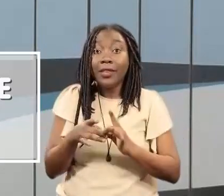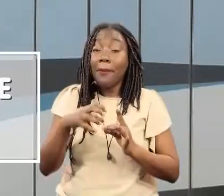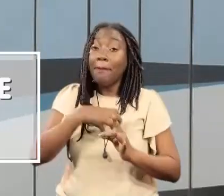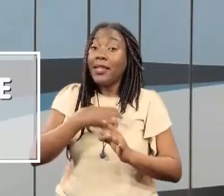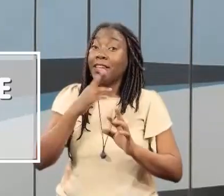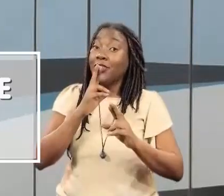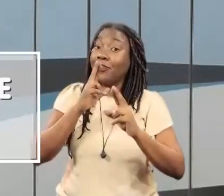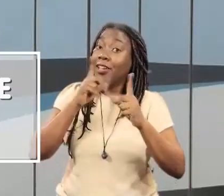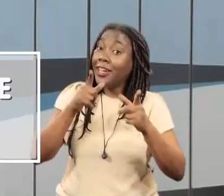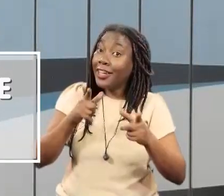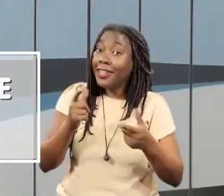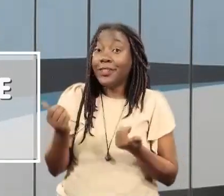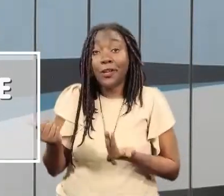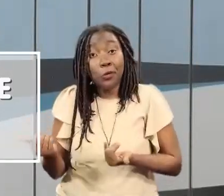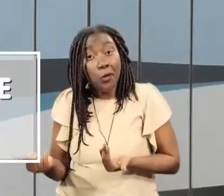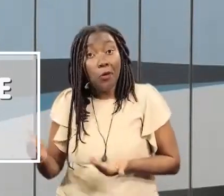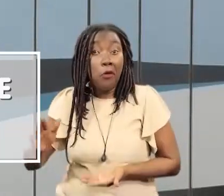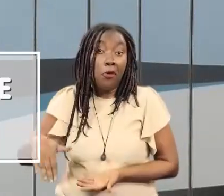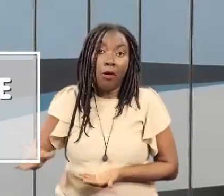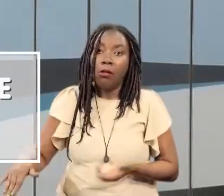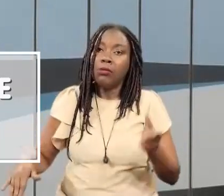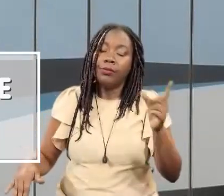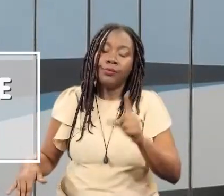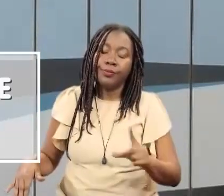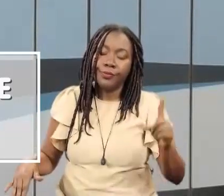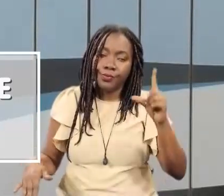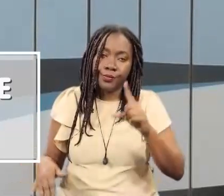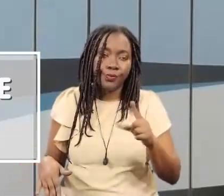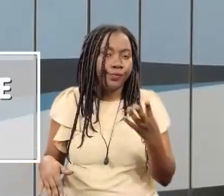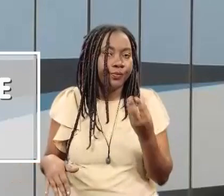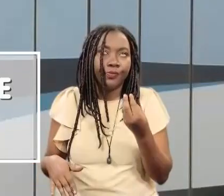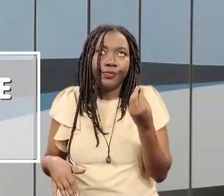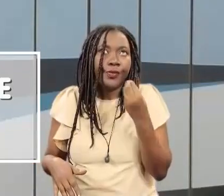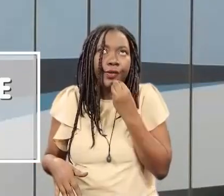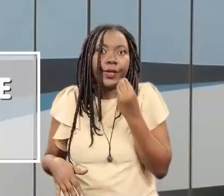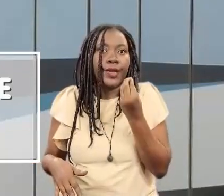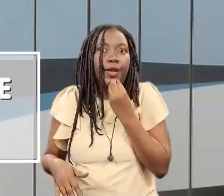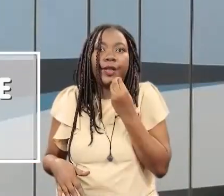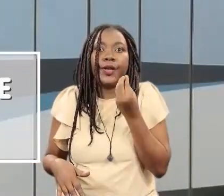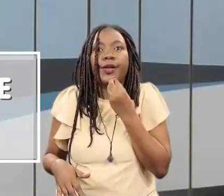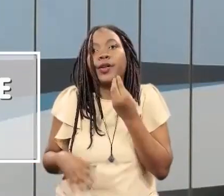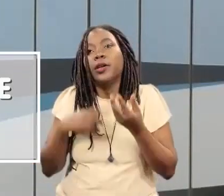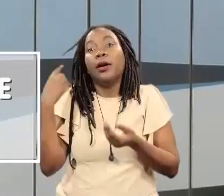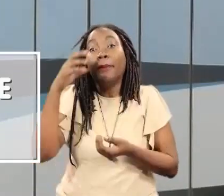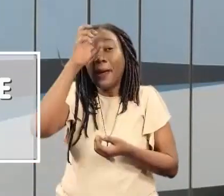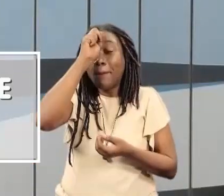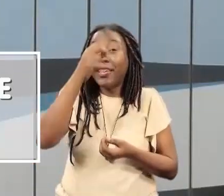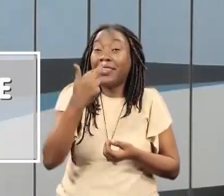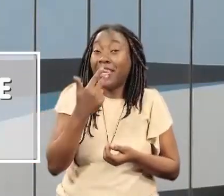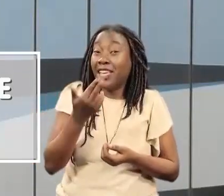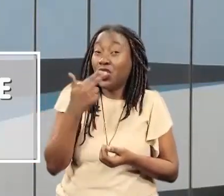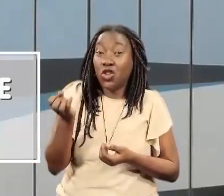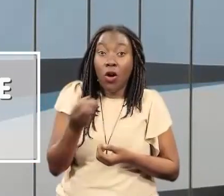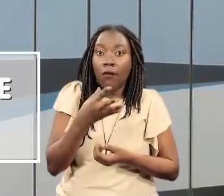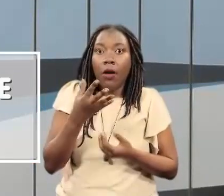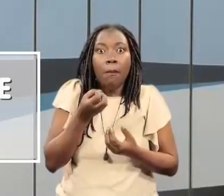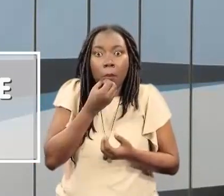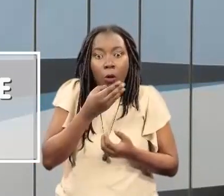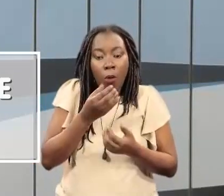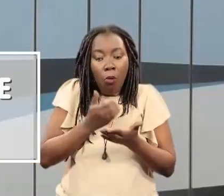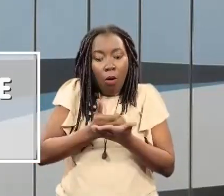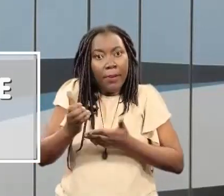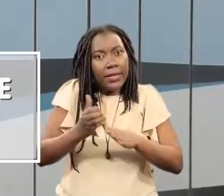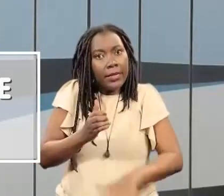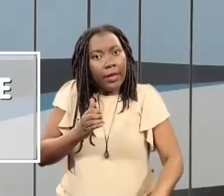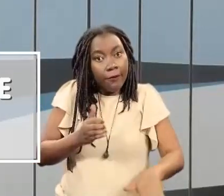diferente de um adolescente, de uma criança, isso é óbvio. Sim, isso é muito, claro. né? Para aprender idiomas novos, por exemplo, é muito bom começar na infância,